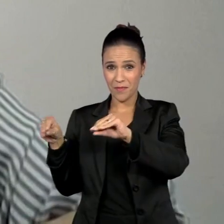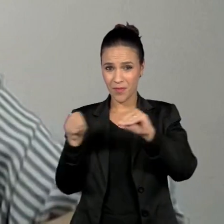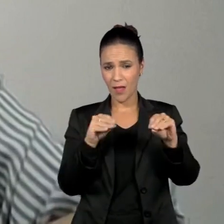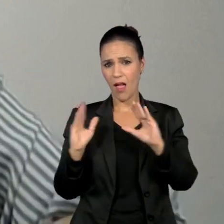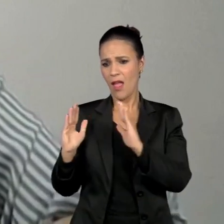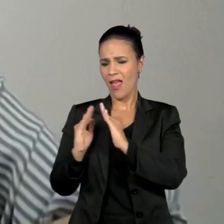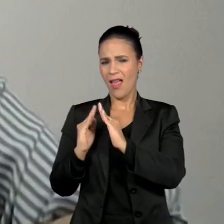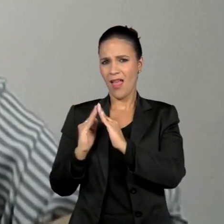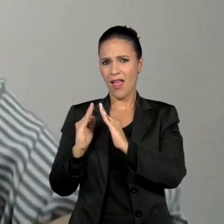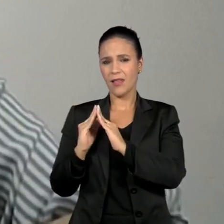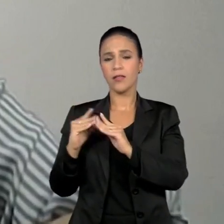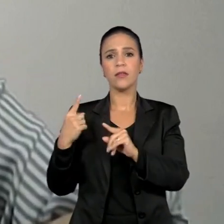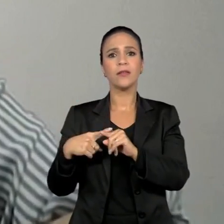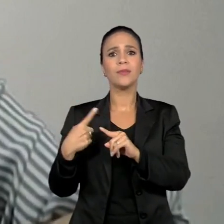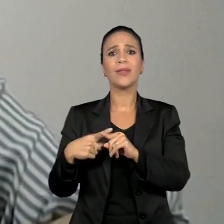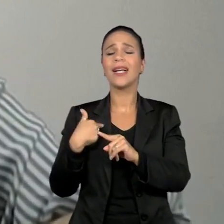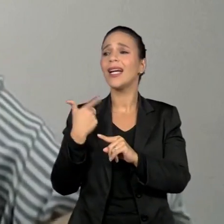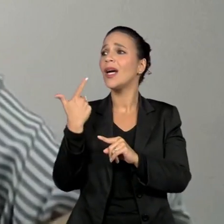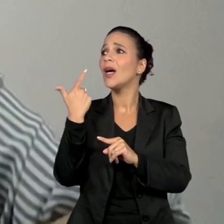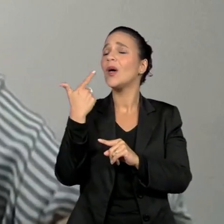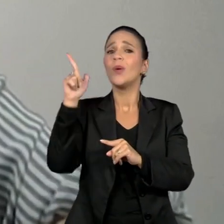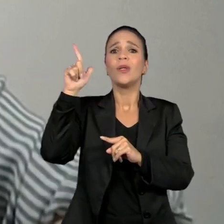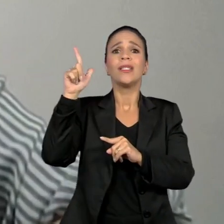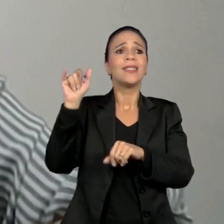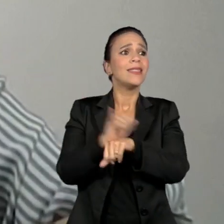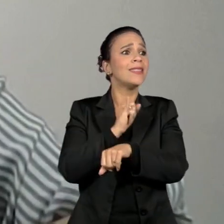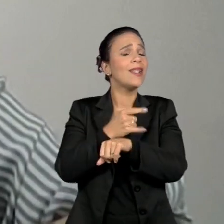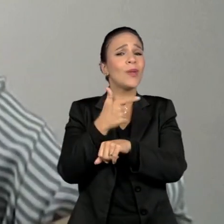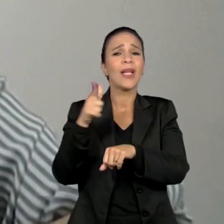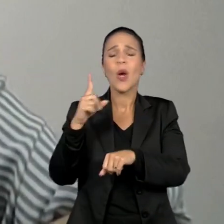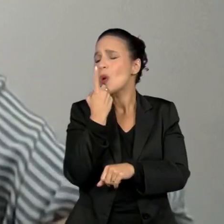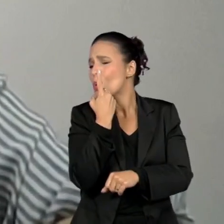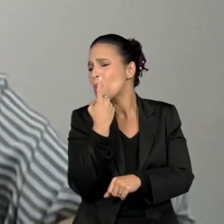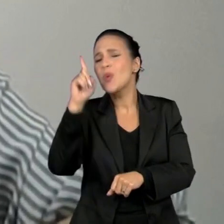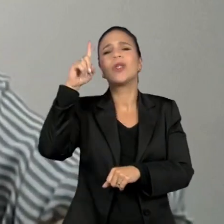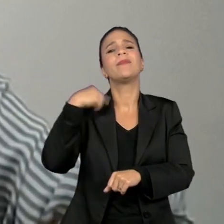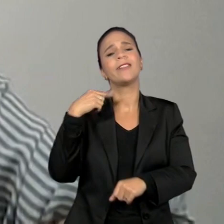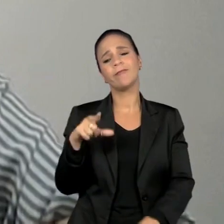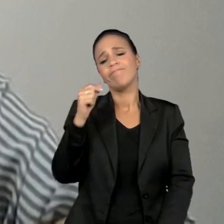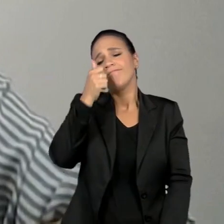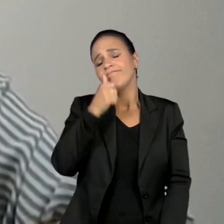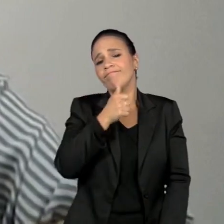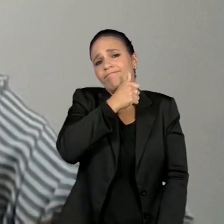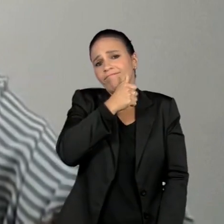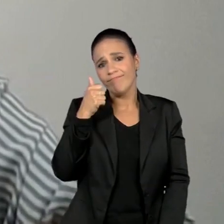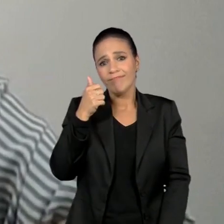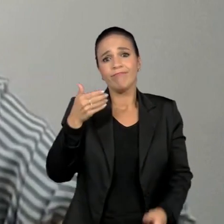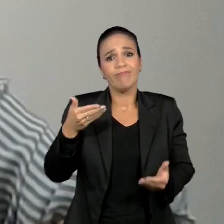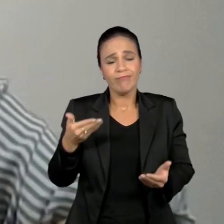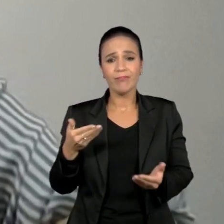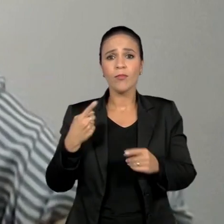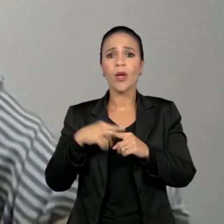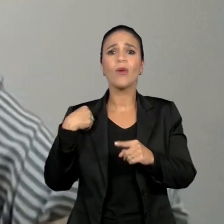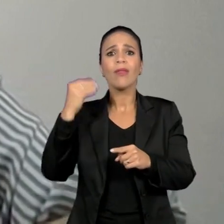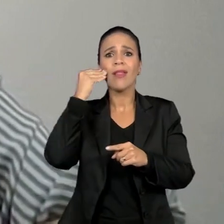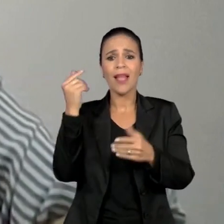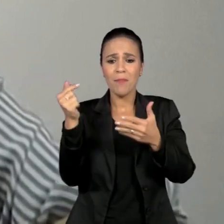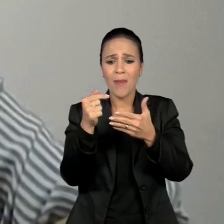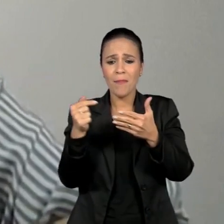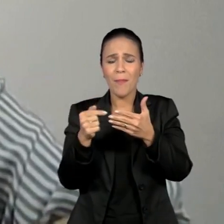a desastres naturais. Sim, Serena, o que, Beatriz e Júlia colocaram nos faz pensar que as